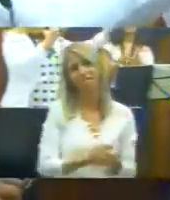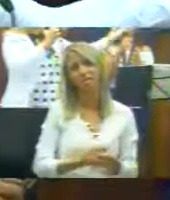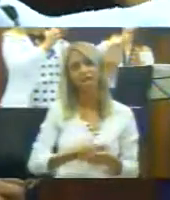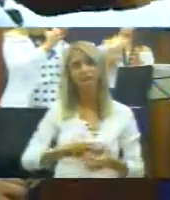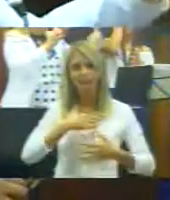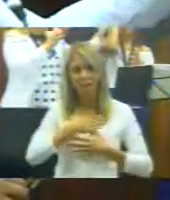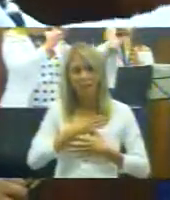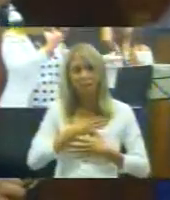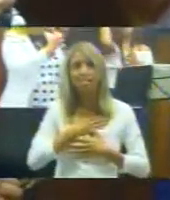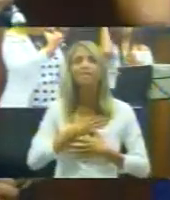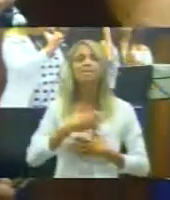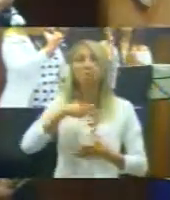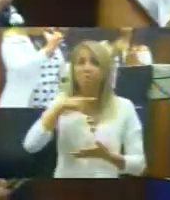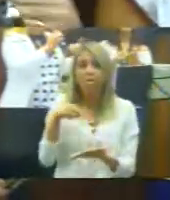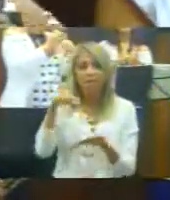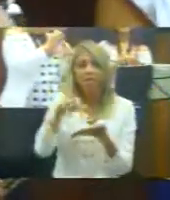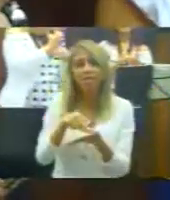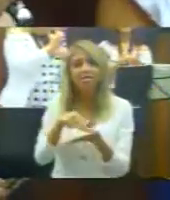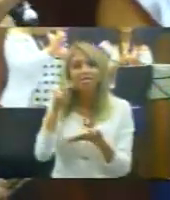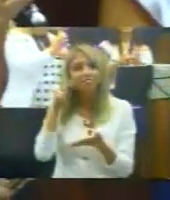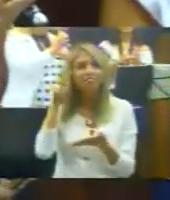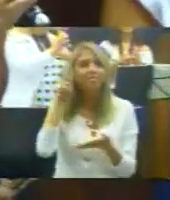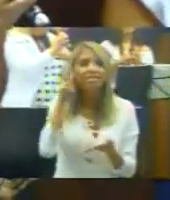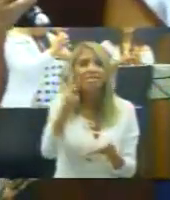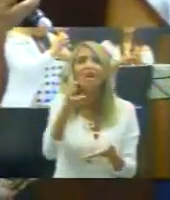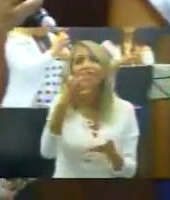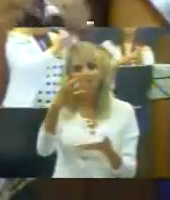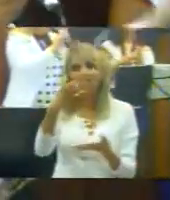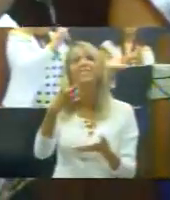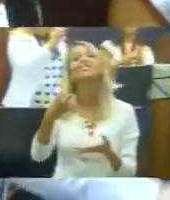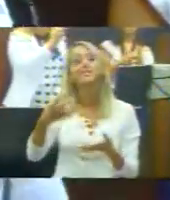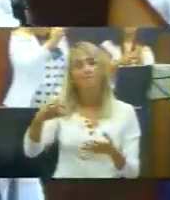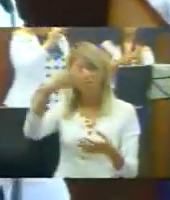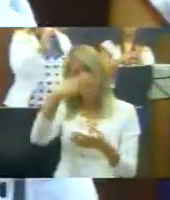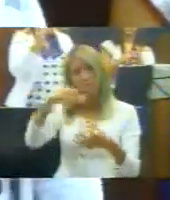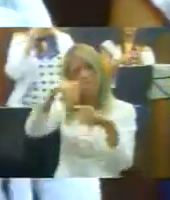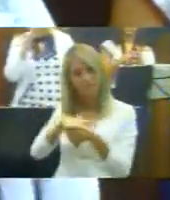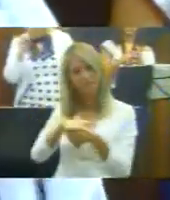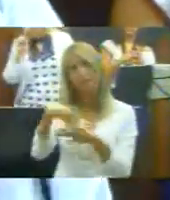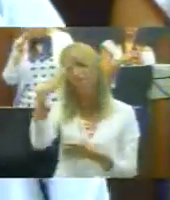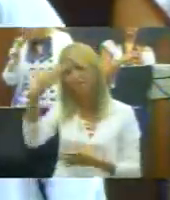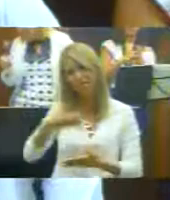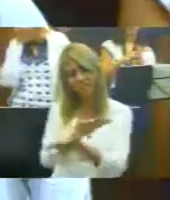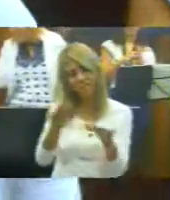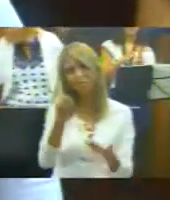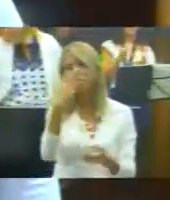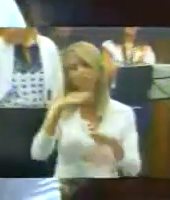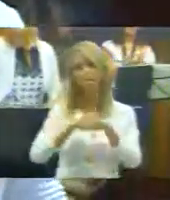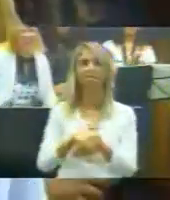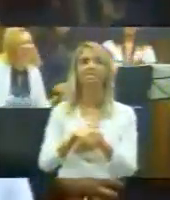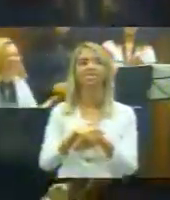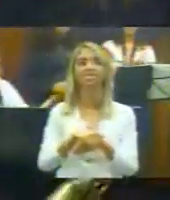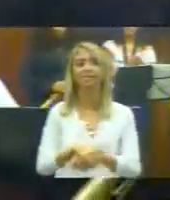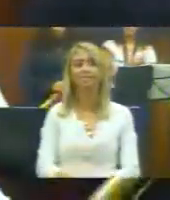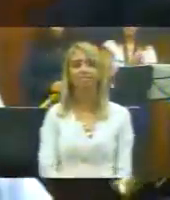estou aposto para um futuro muito próximo, vocês conquistarem o meu voto. Muito obrigada a todos, boa noite.